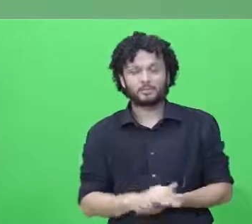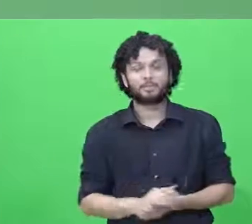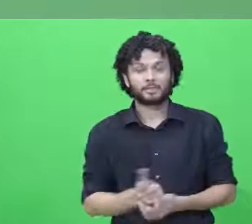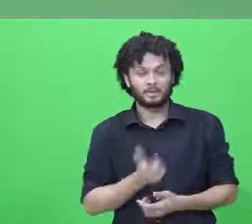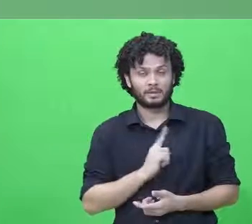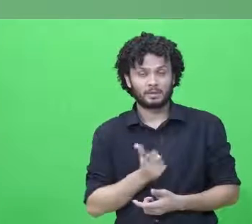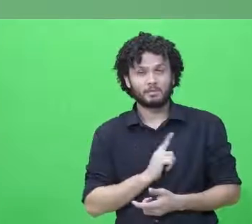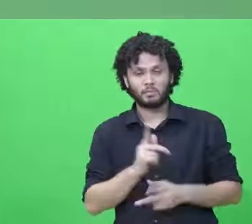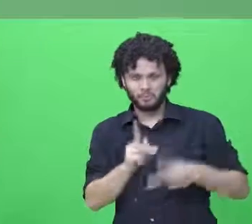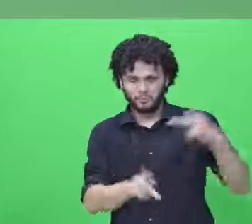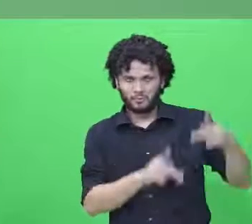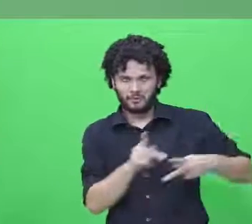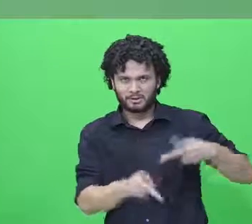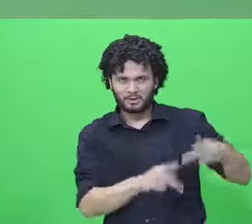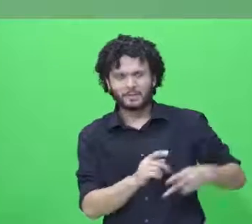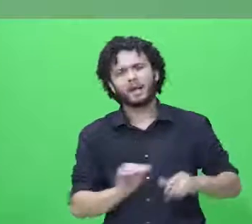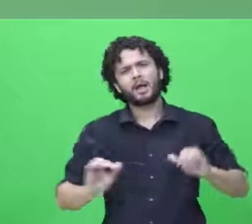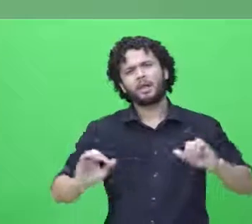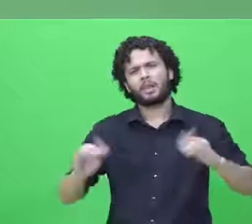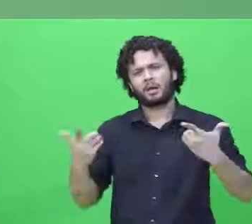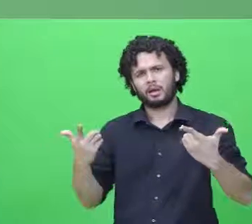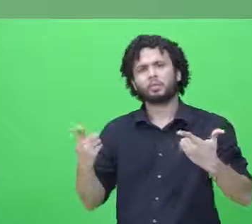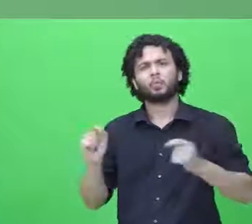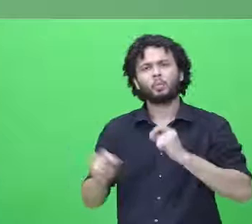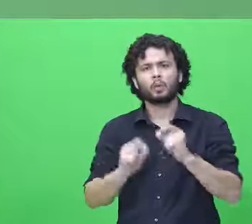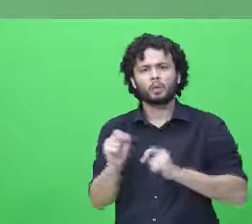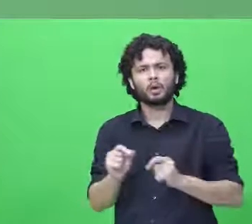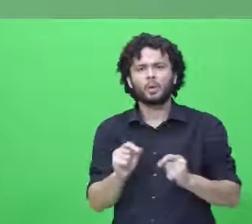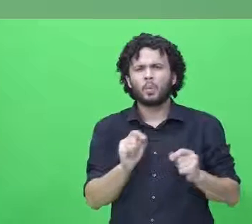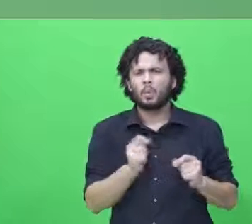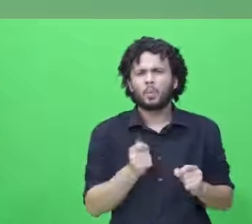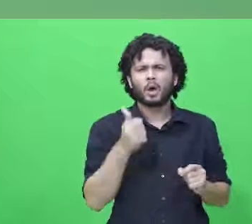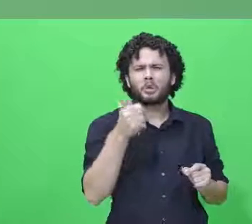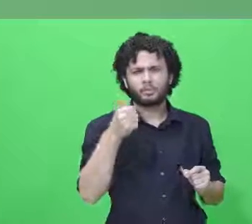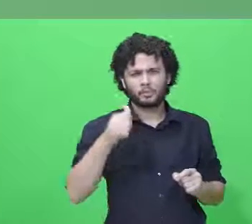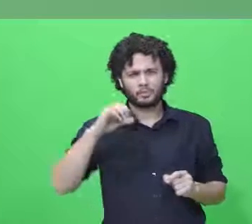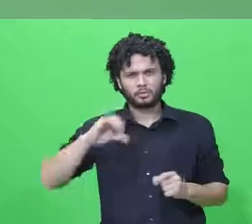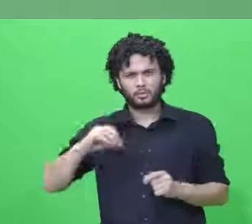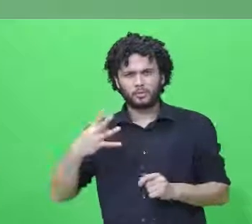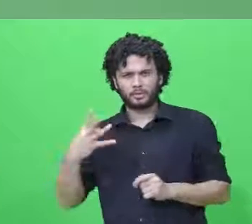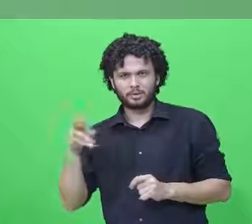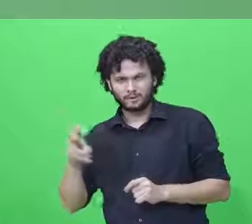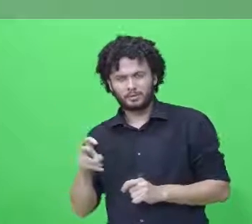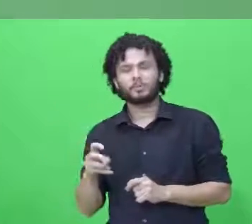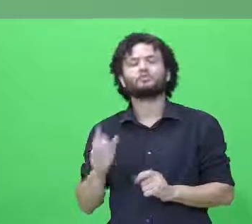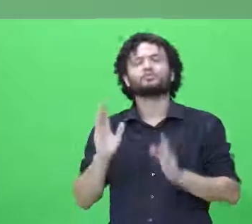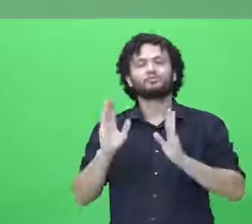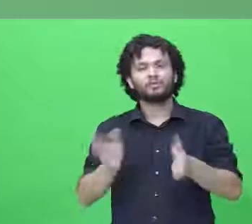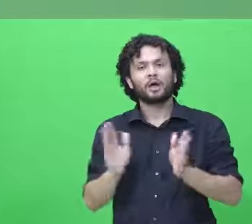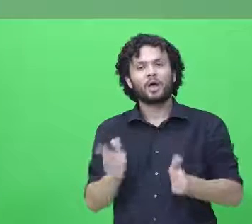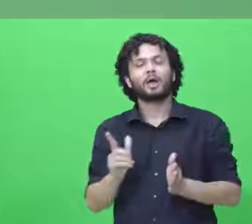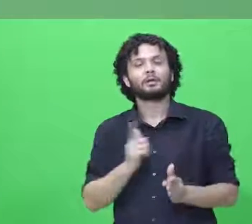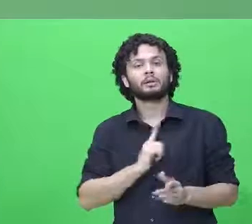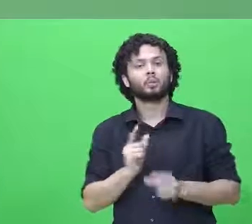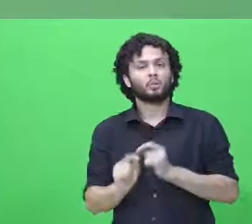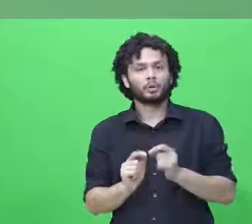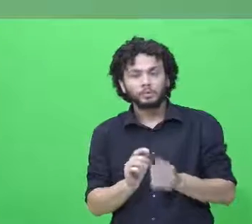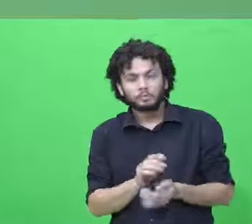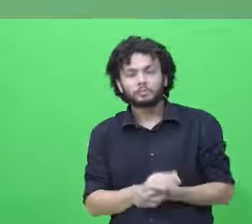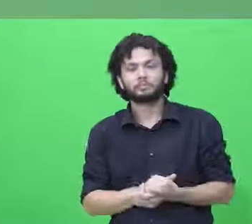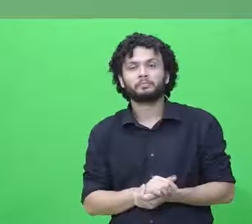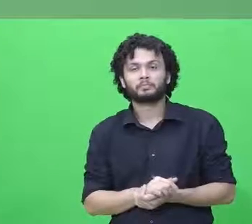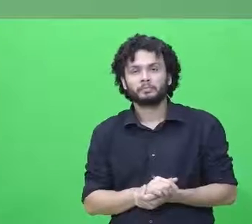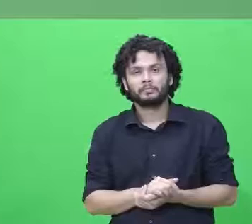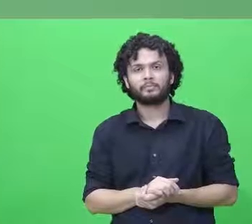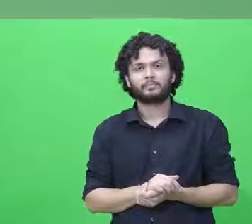então, o populismo e, claro, chegando, então, beirando aí 1945, já é insustentável, na verdade, também,